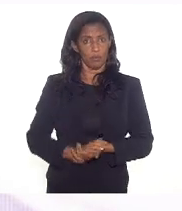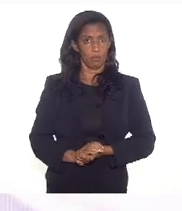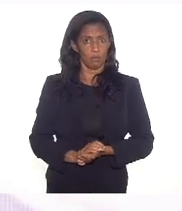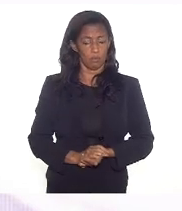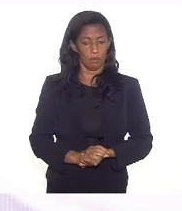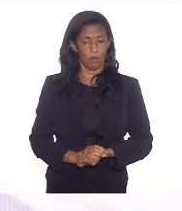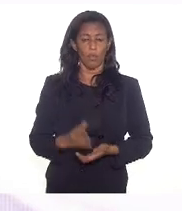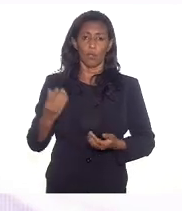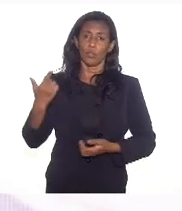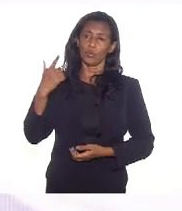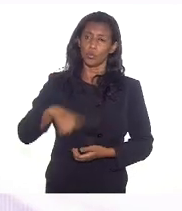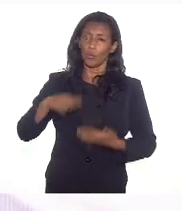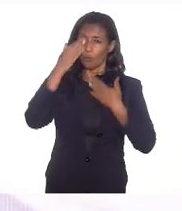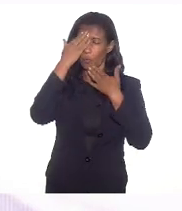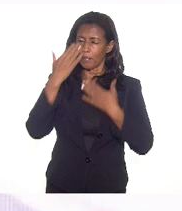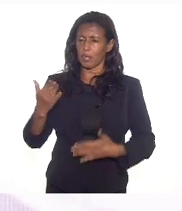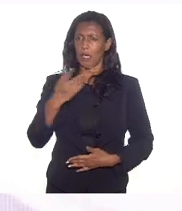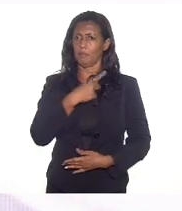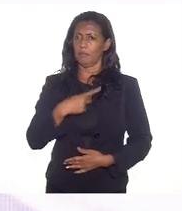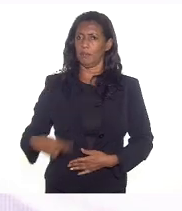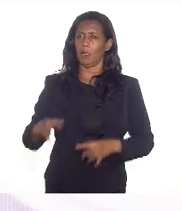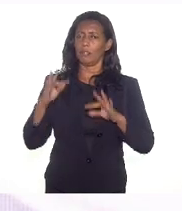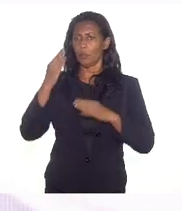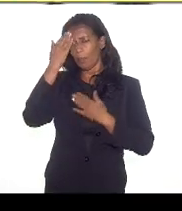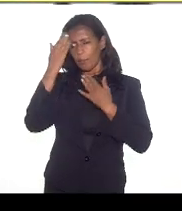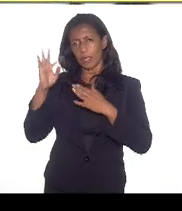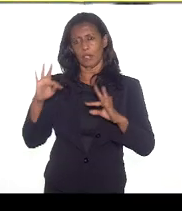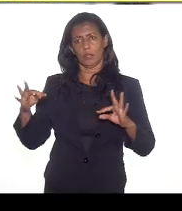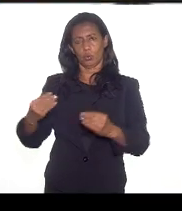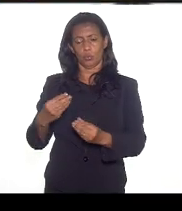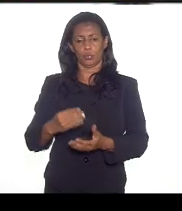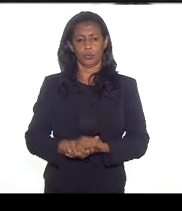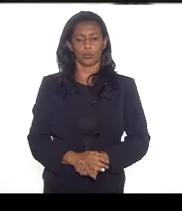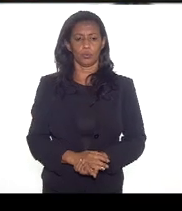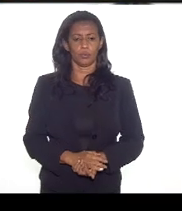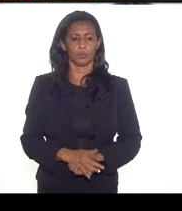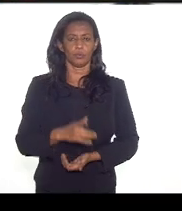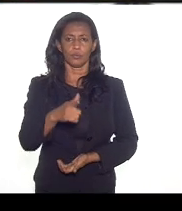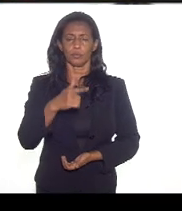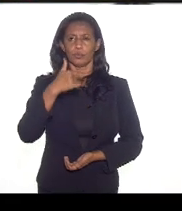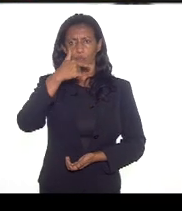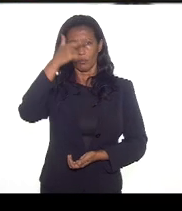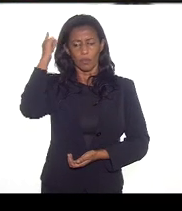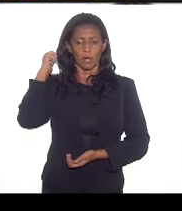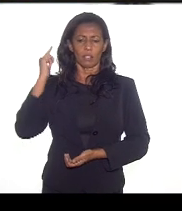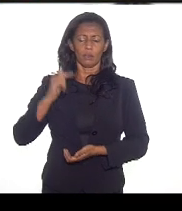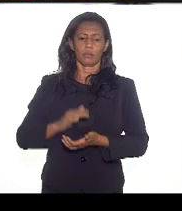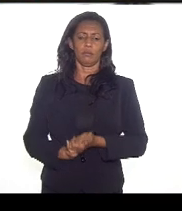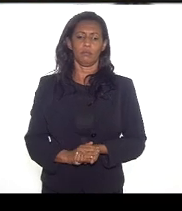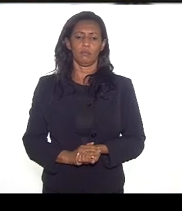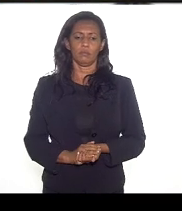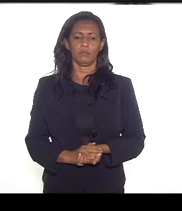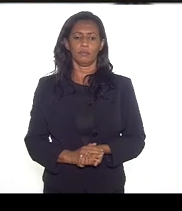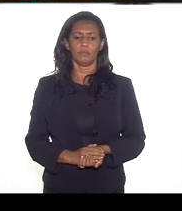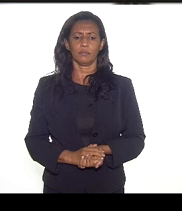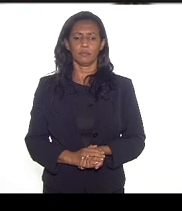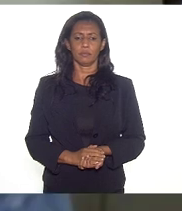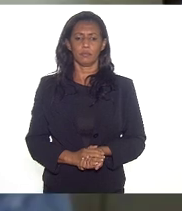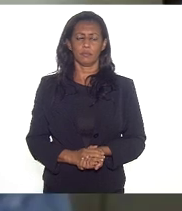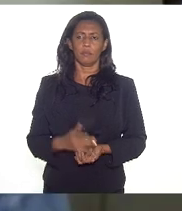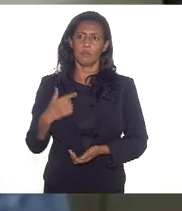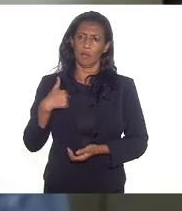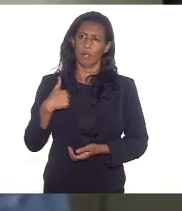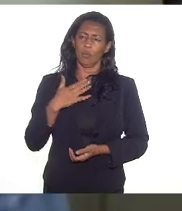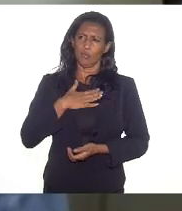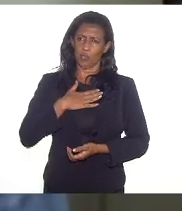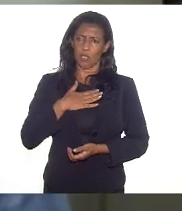Mais uma vez, obrigada, senhor presidente. Obrigada a todos. Deputado Luiz Paulo. Eu gostaria que a deputada